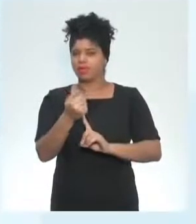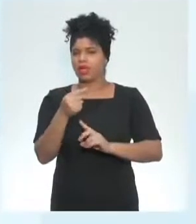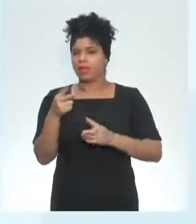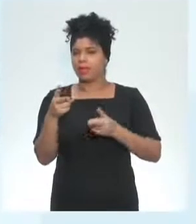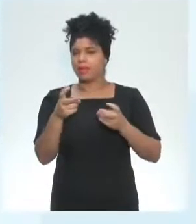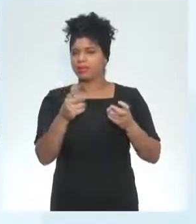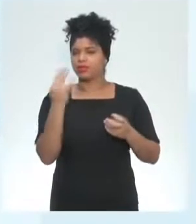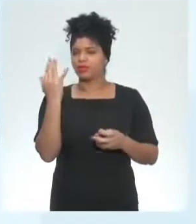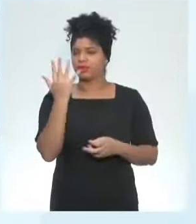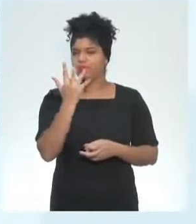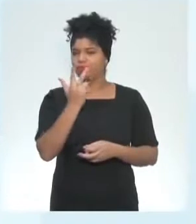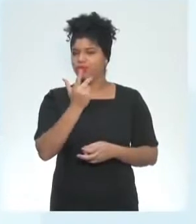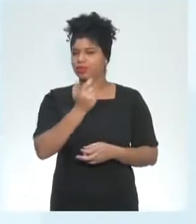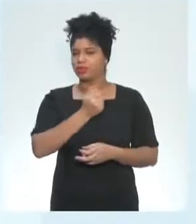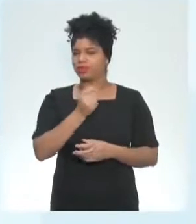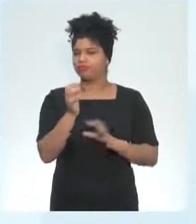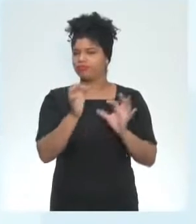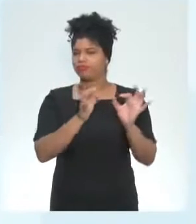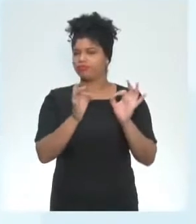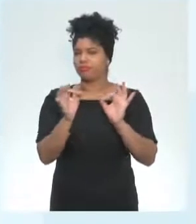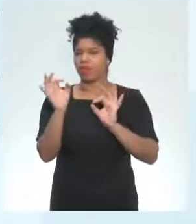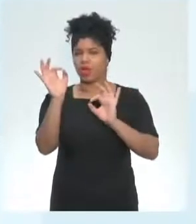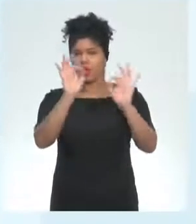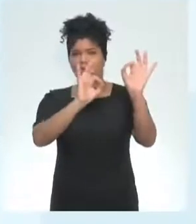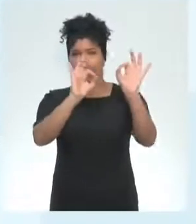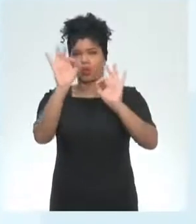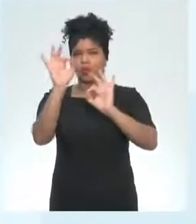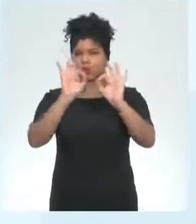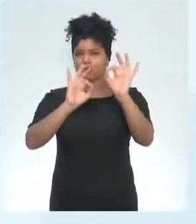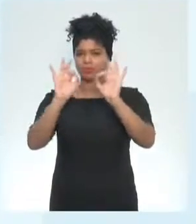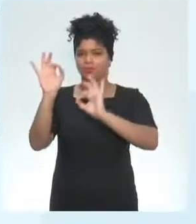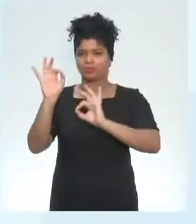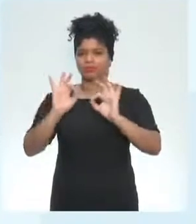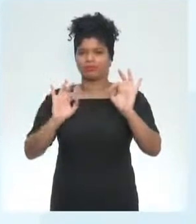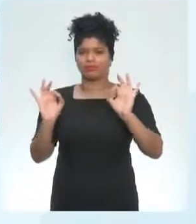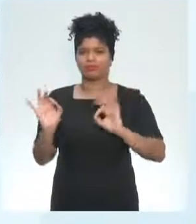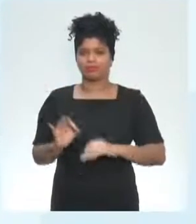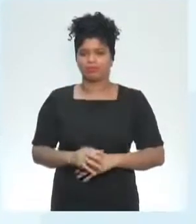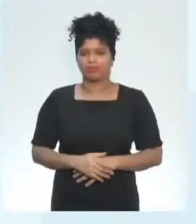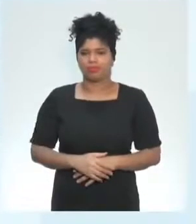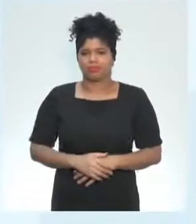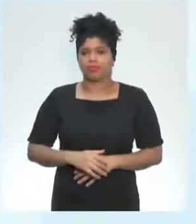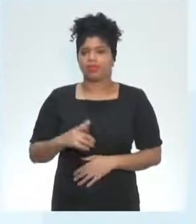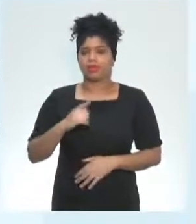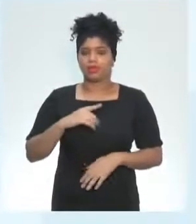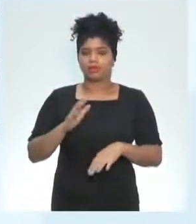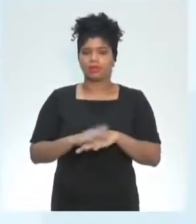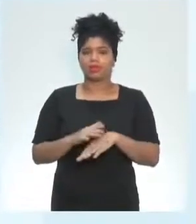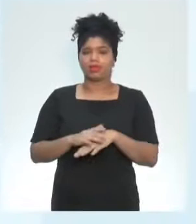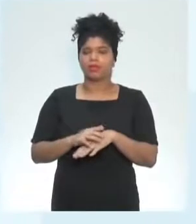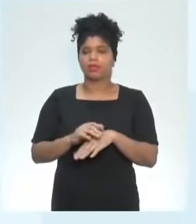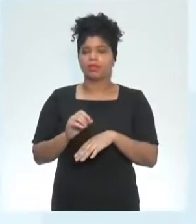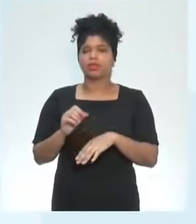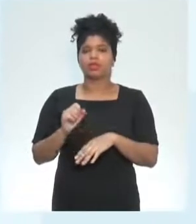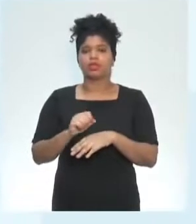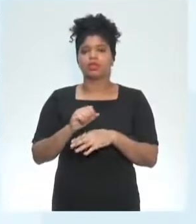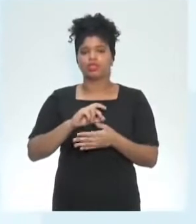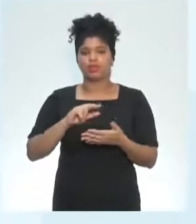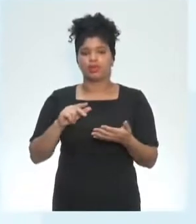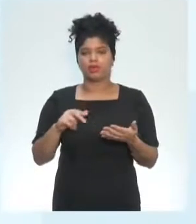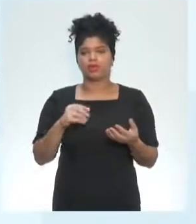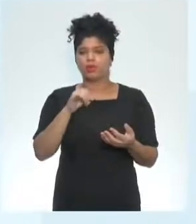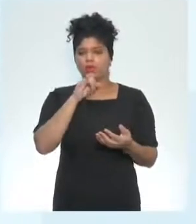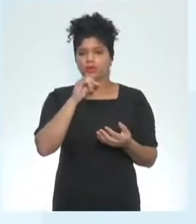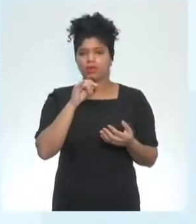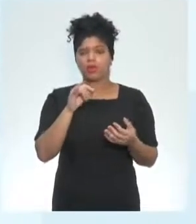estéticas, né, visuais, elas, né, exigem uma variedade gama de técnicas, né, para a realização de obras. Né? Então, na